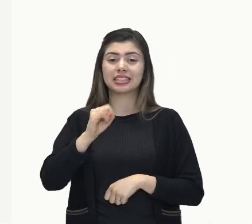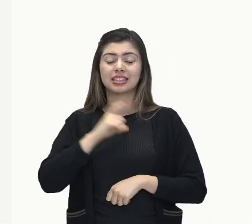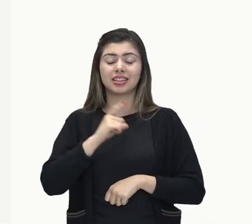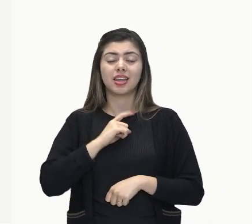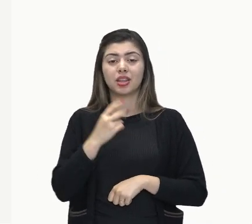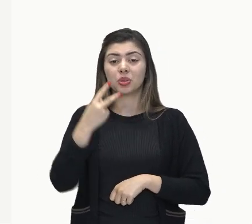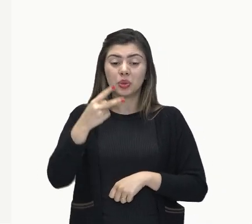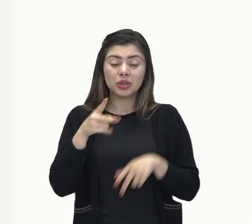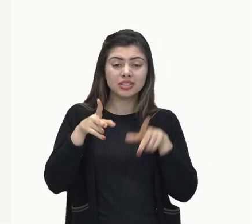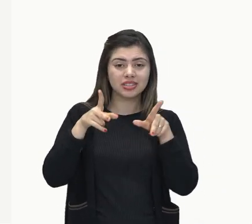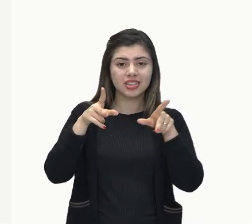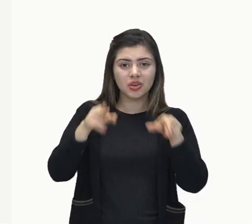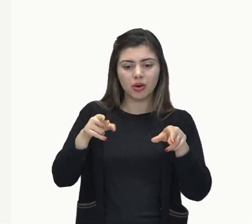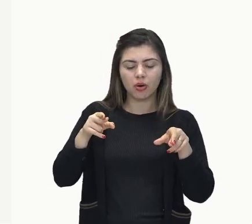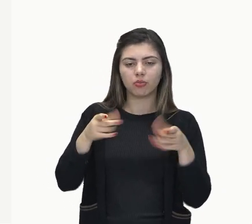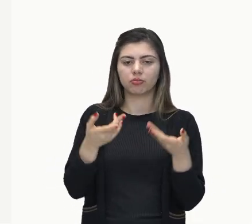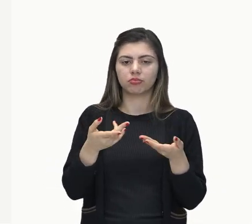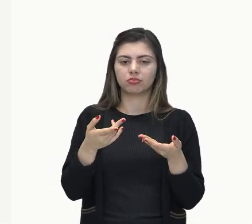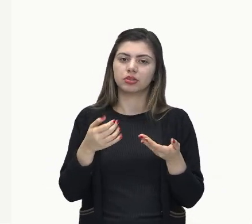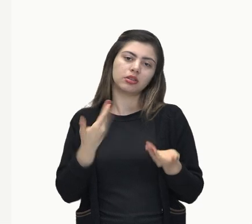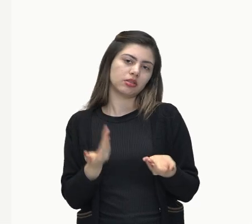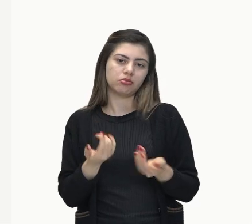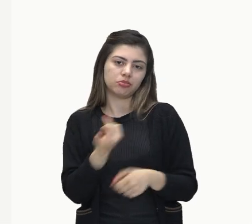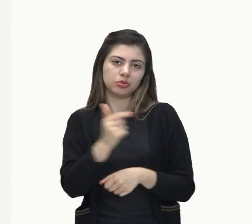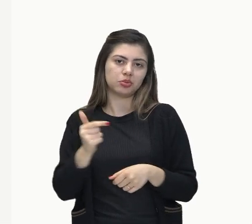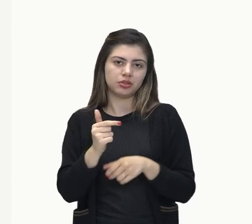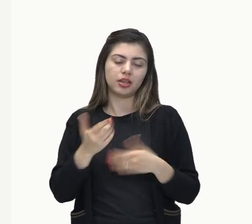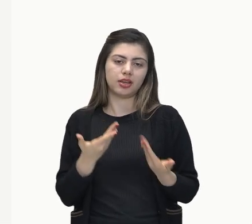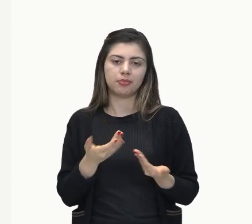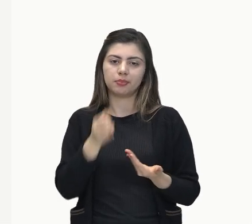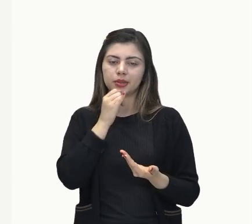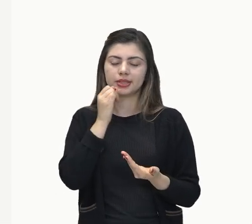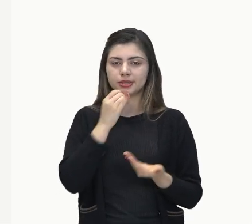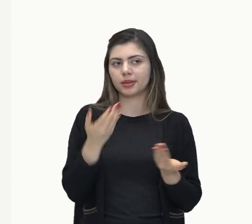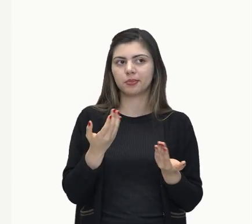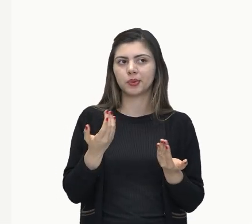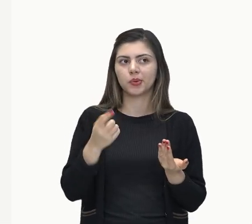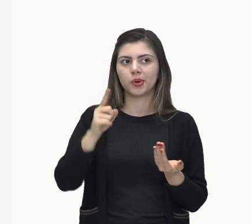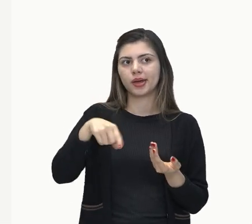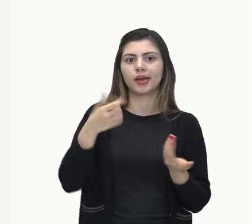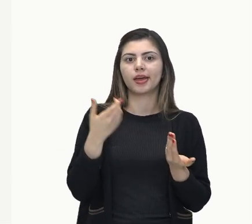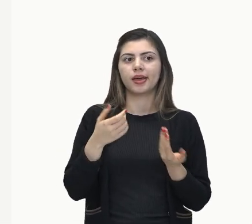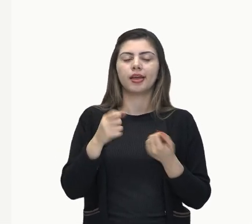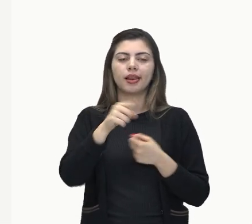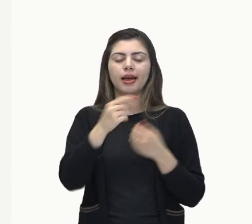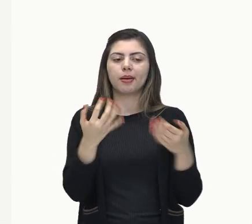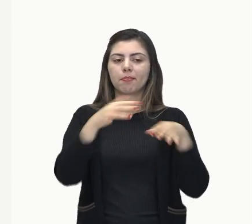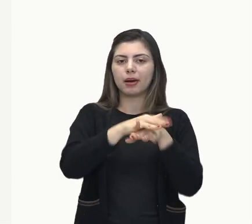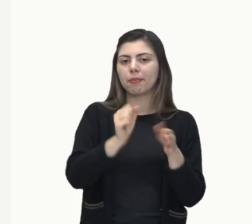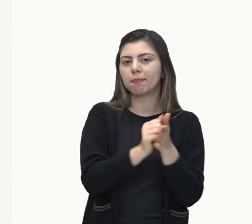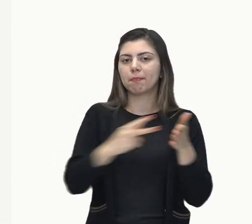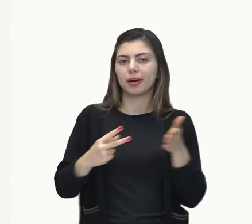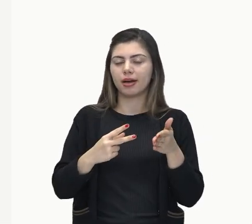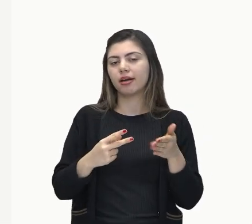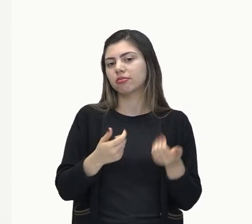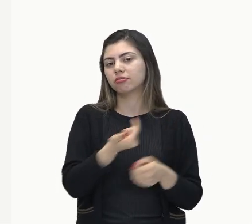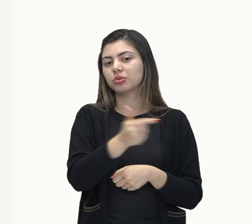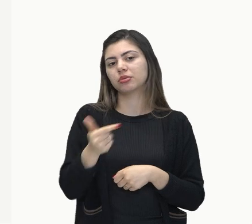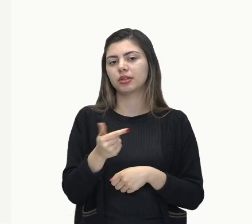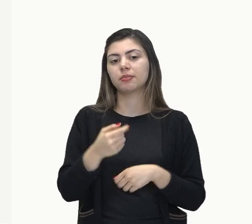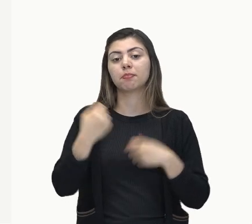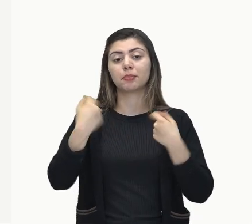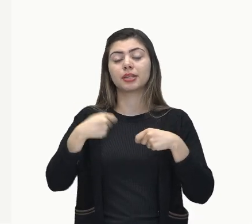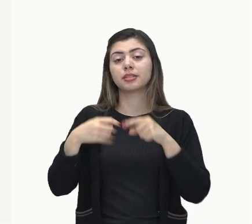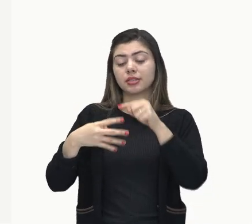ligantes iguais, quer dizer que não vai ter atividade óptica. Para ter atividade óptica, tem que ter 4